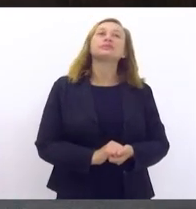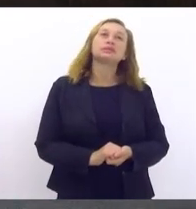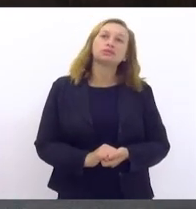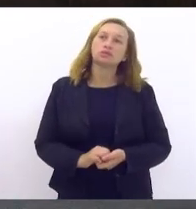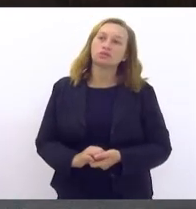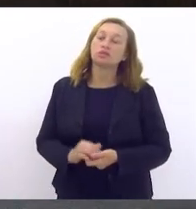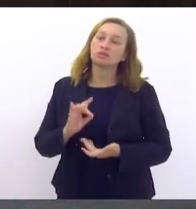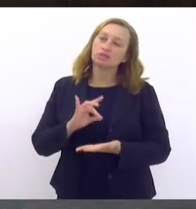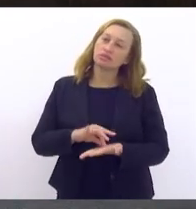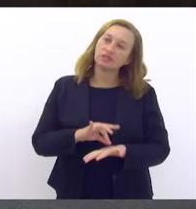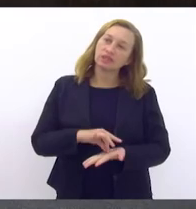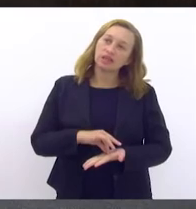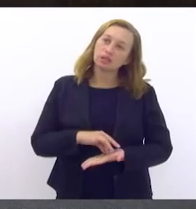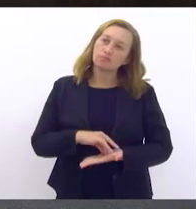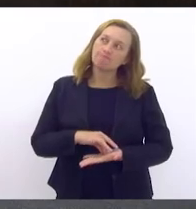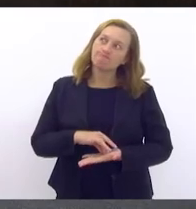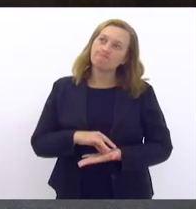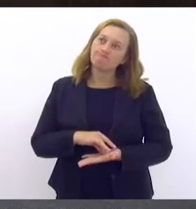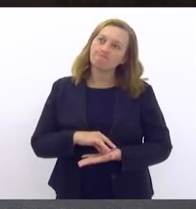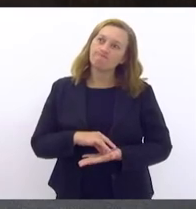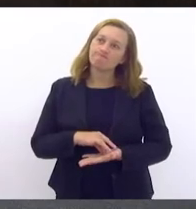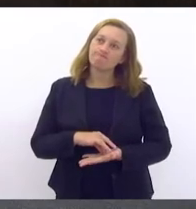na verdade